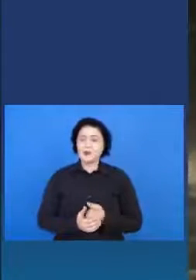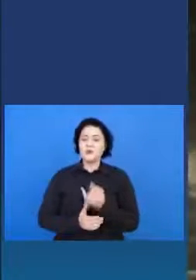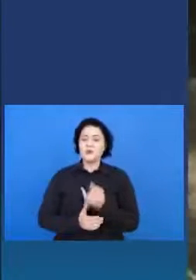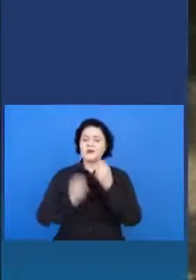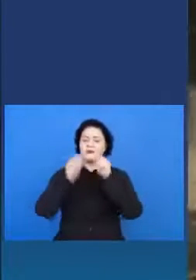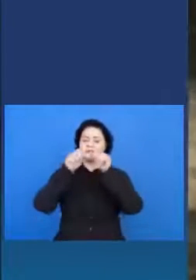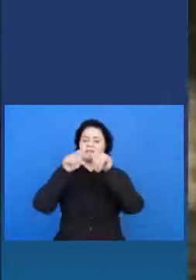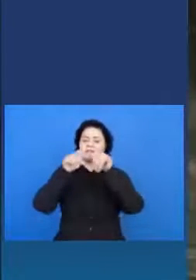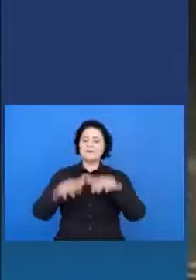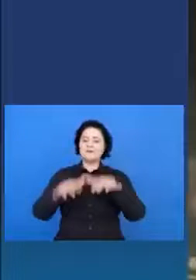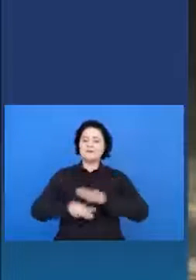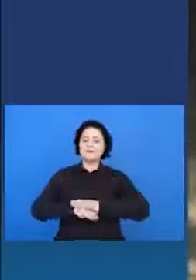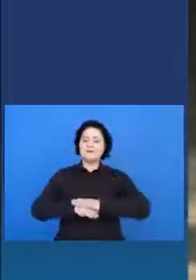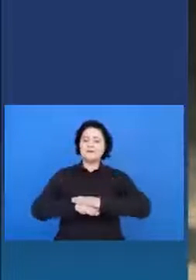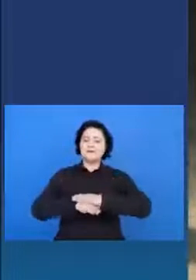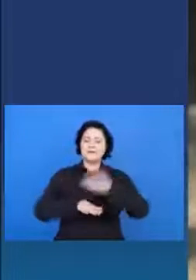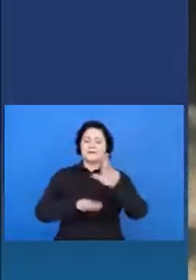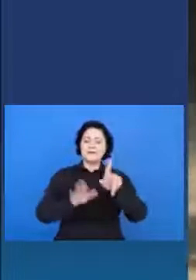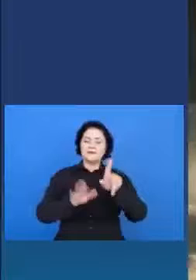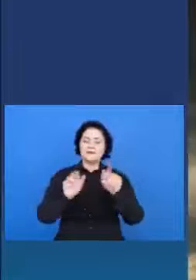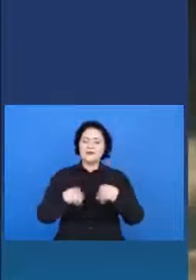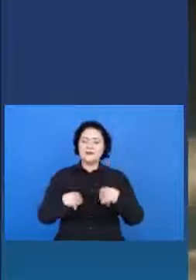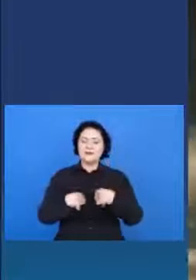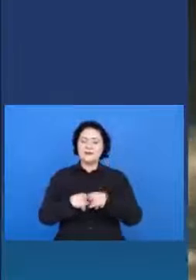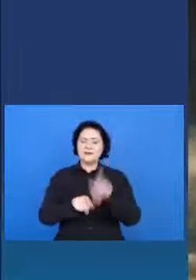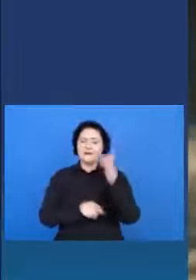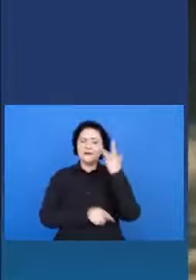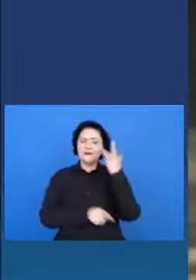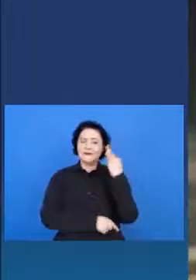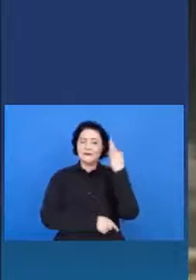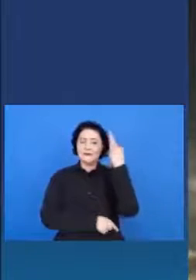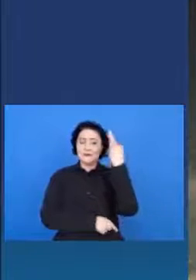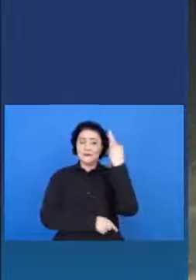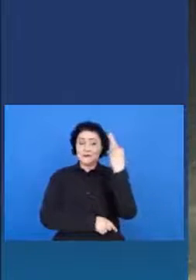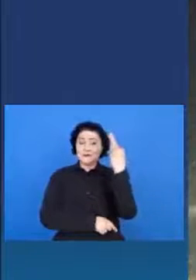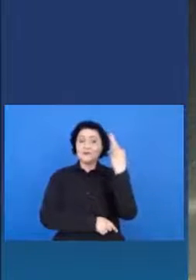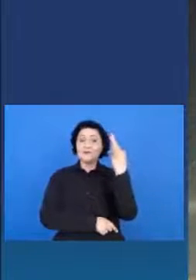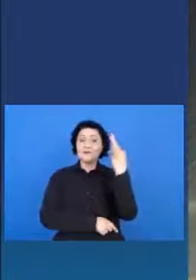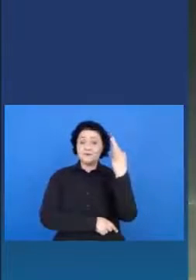bençãos mais nos reservará o amanhã e